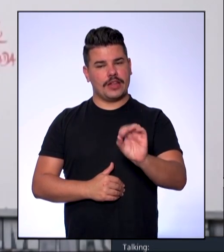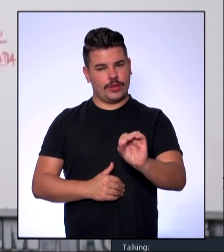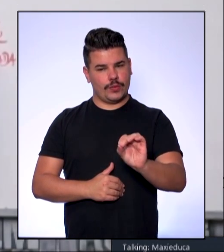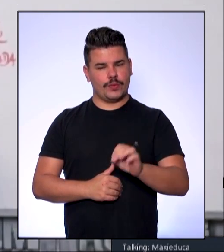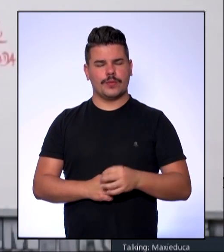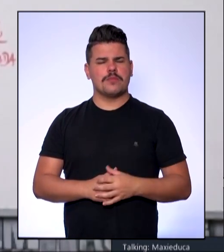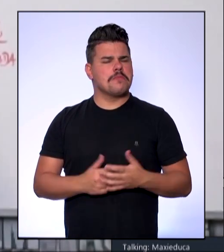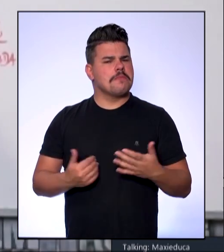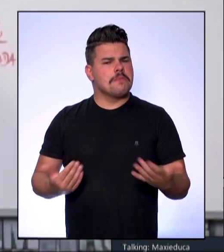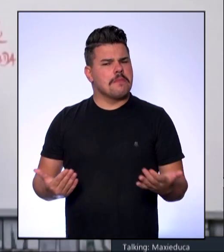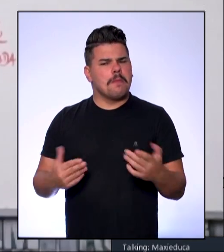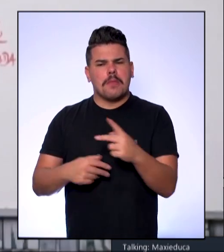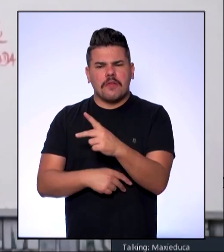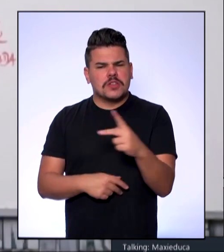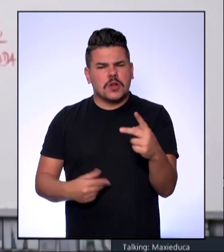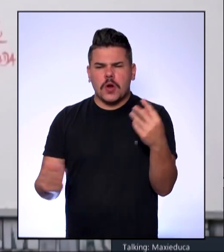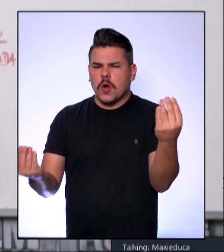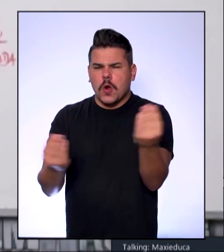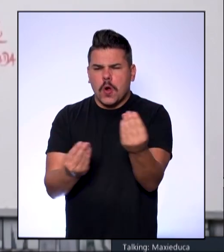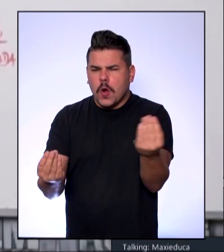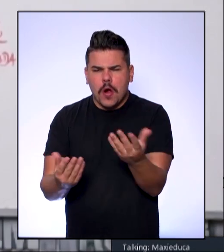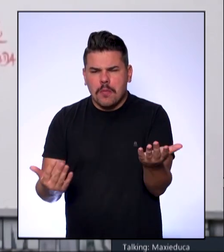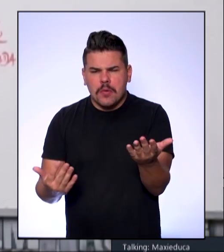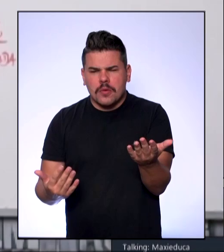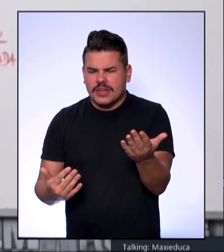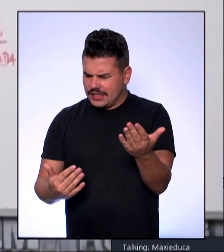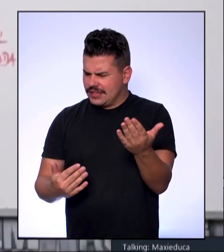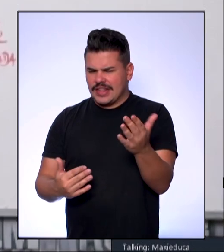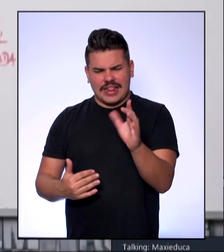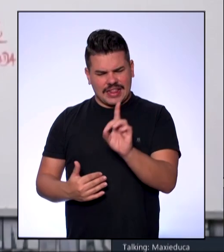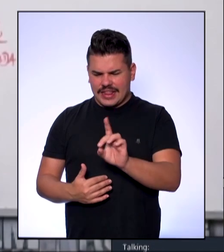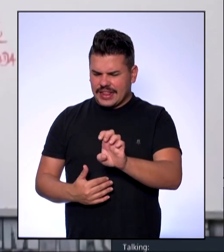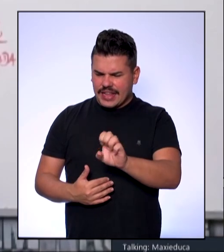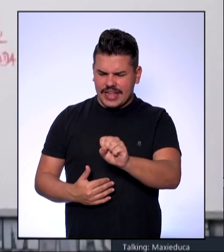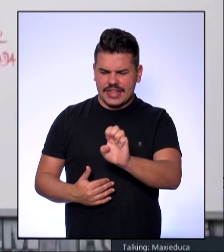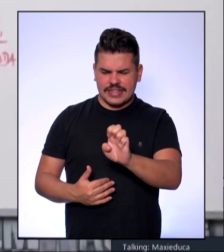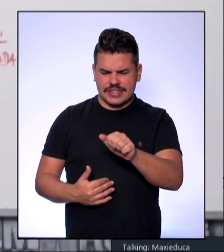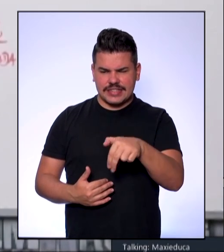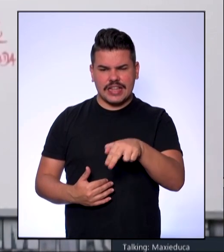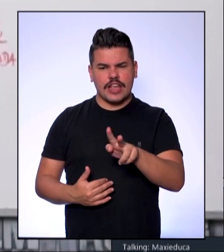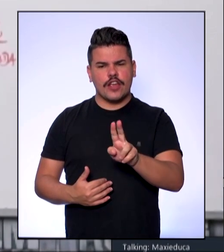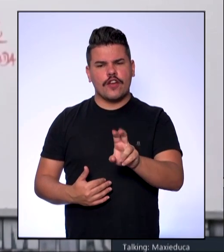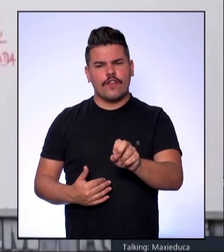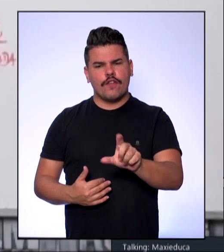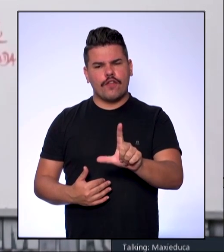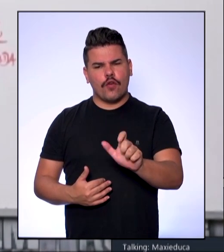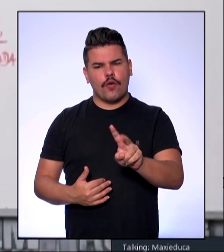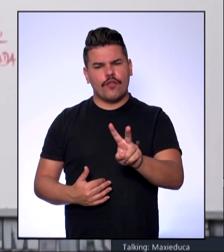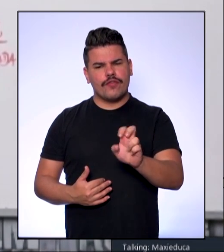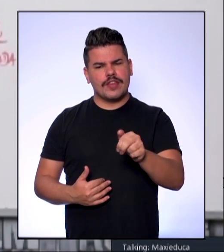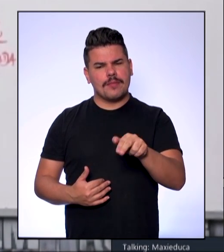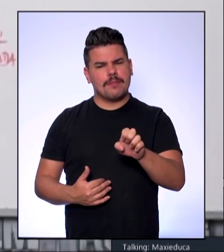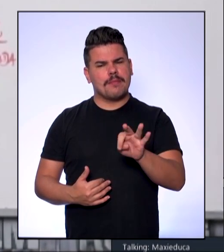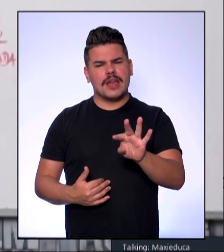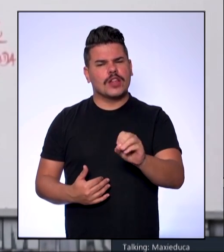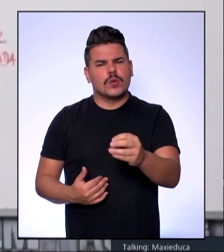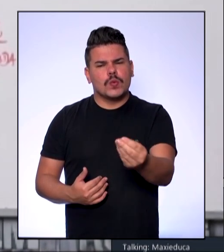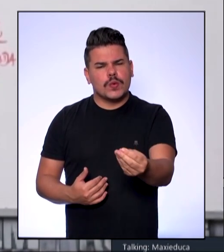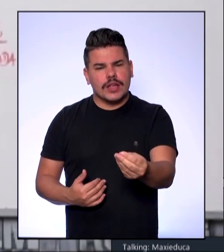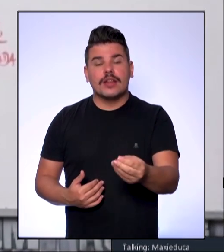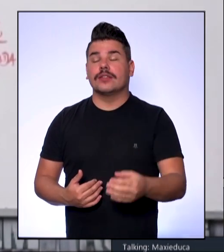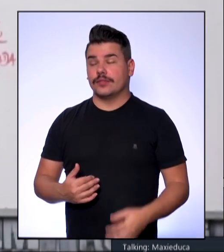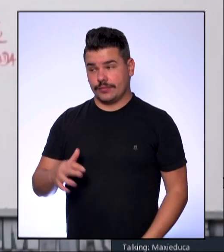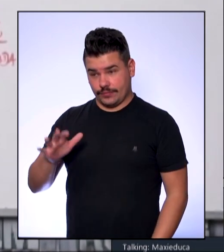Professor, como assim um pouquinho a mais de desenvolvimento? Dentro da América Espanhola, guerreiro, nós